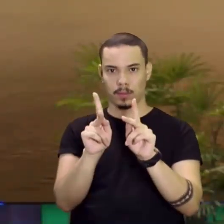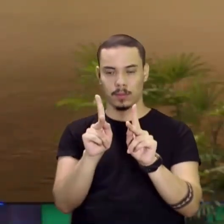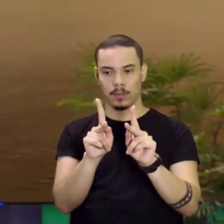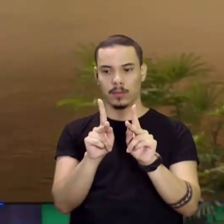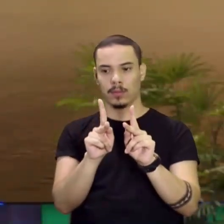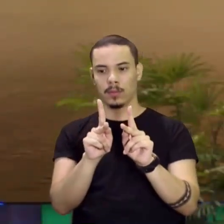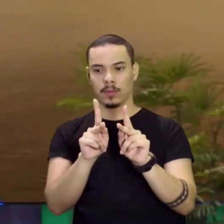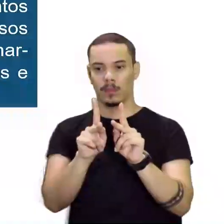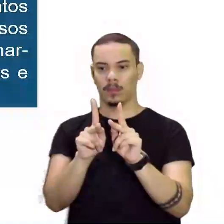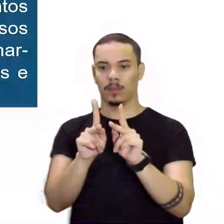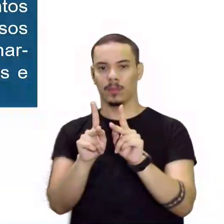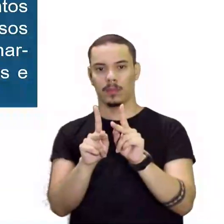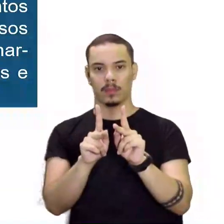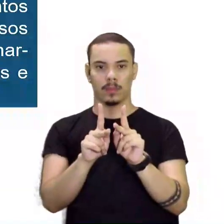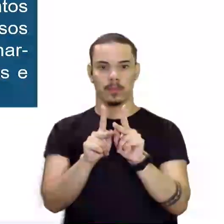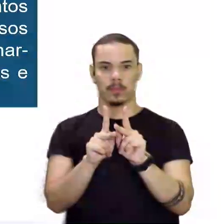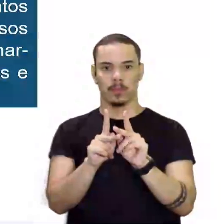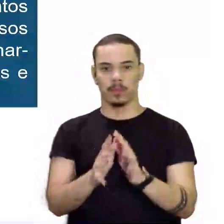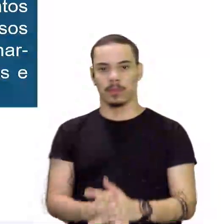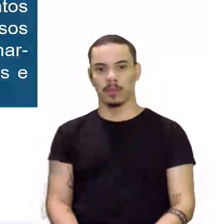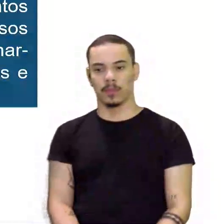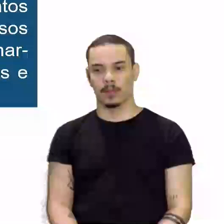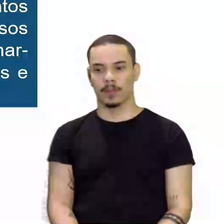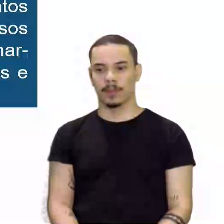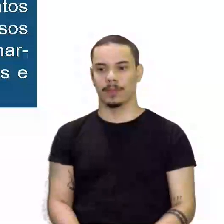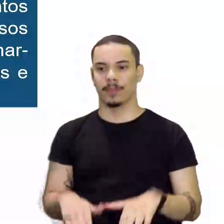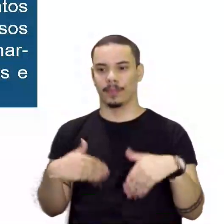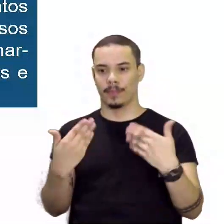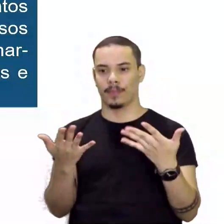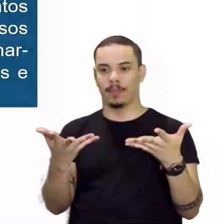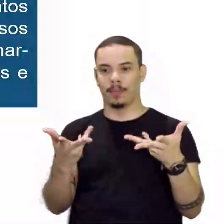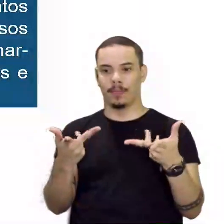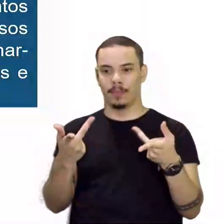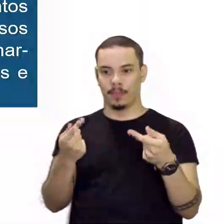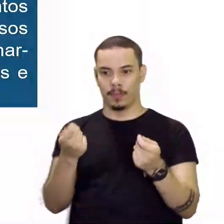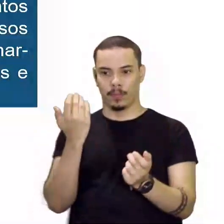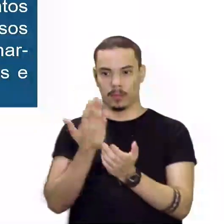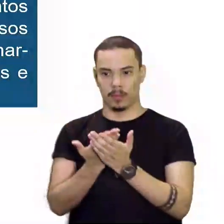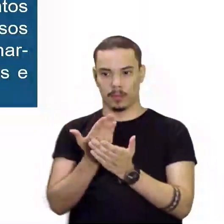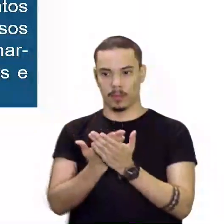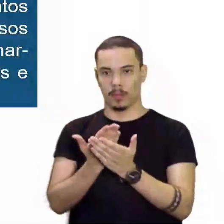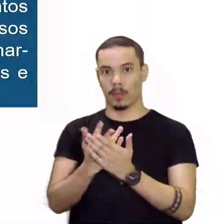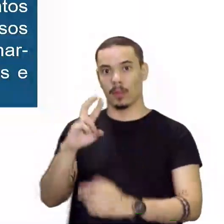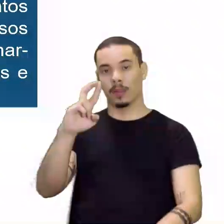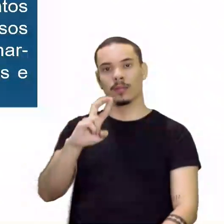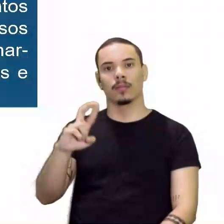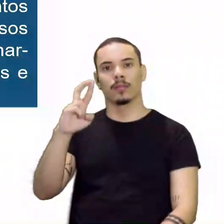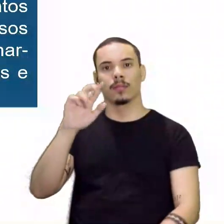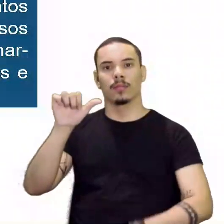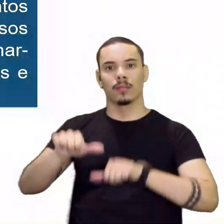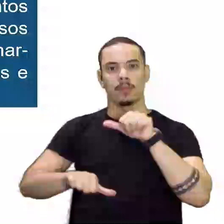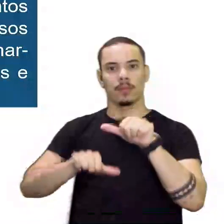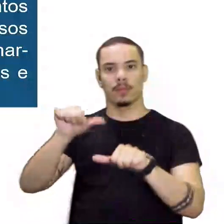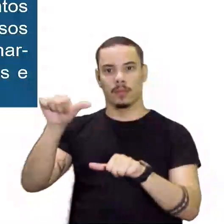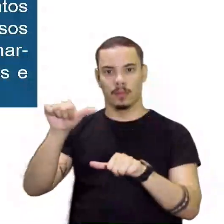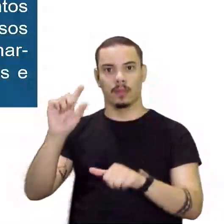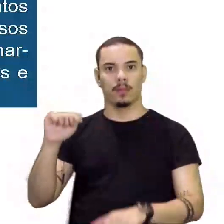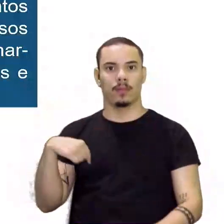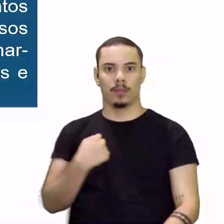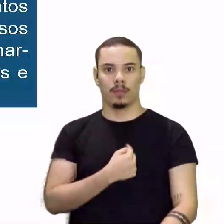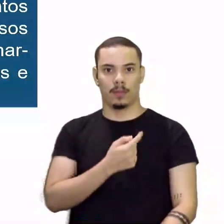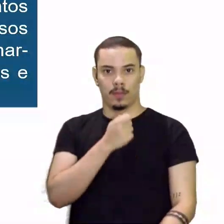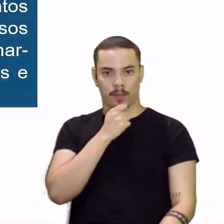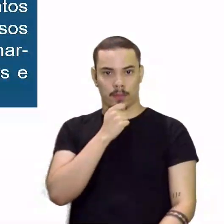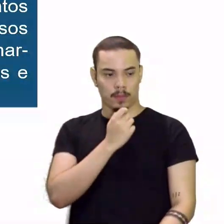Vamos ver lá como é que o que nós temos por à frente. Qual é a habilidade dessa aula? Observe a mudança. Nós estamos no ensino